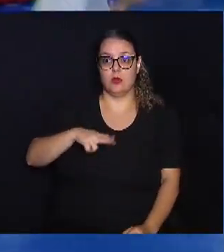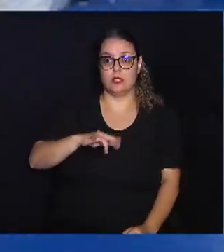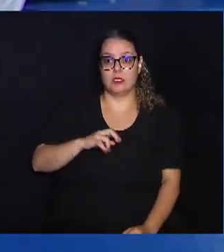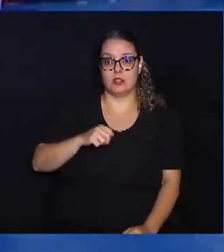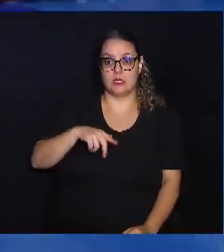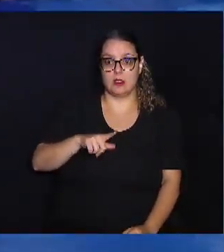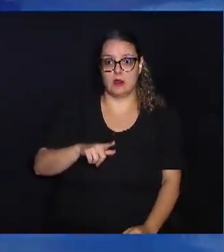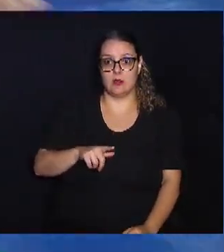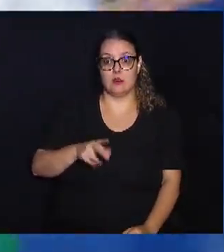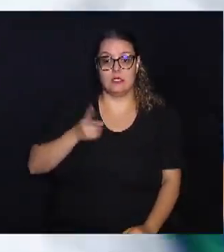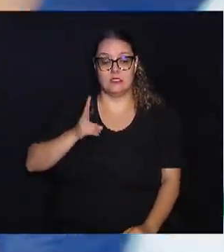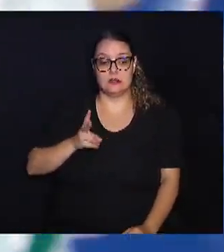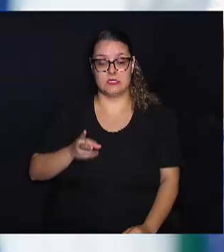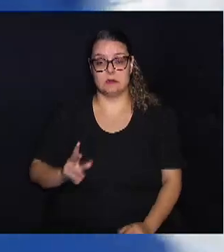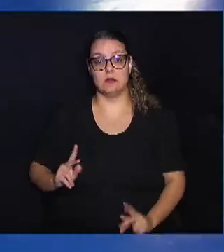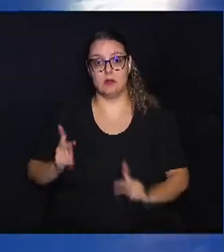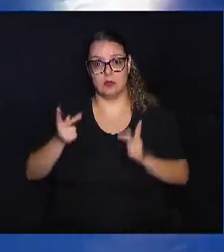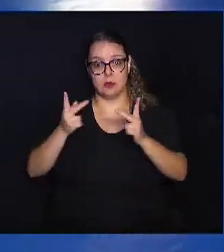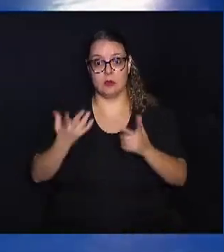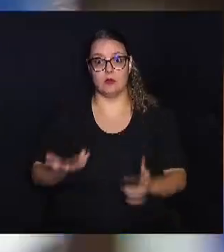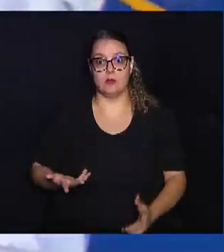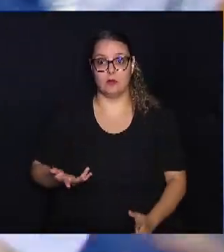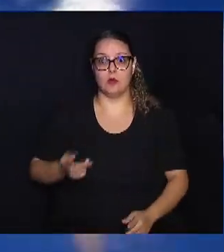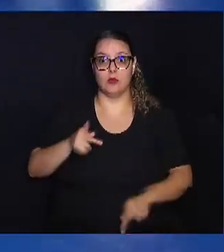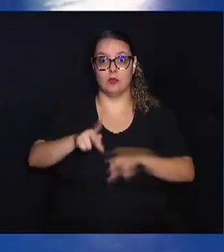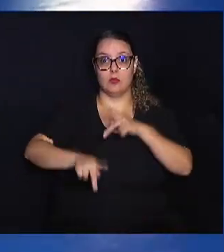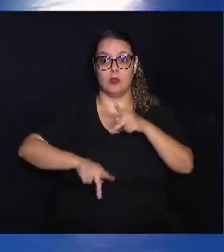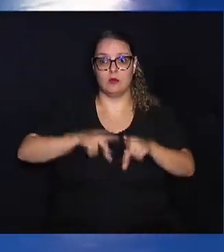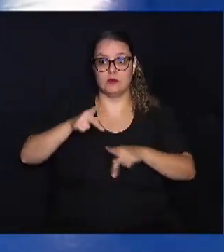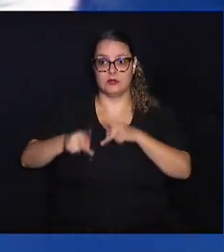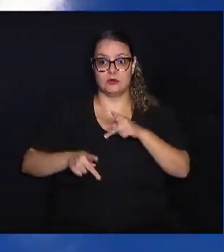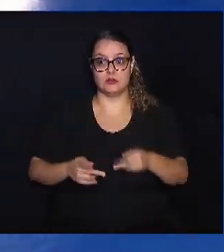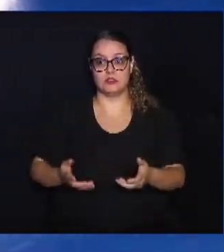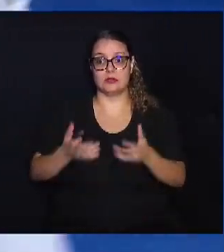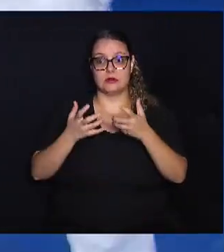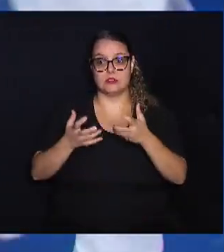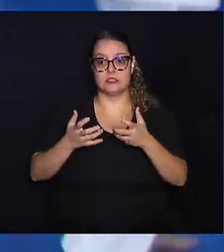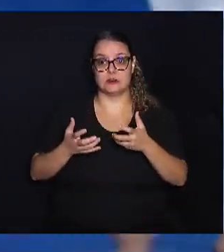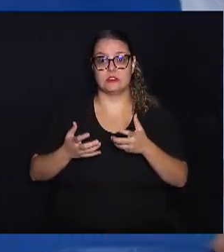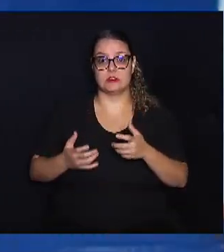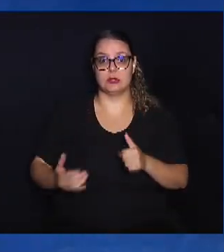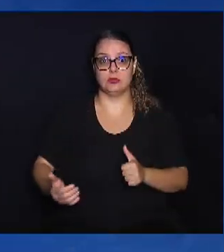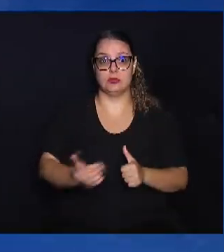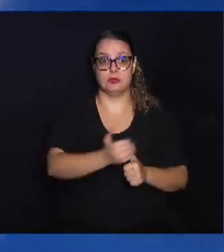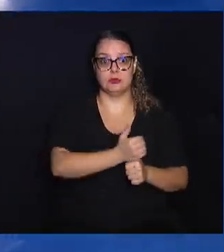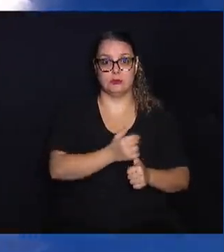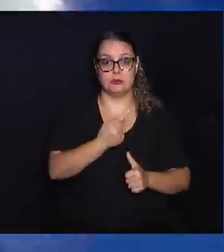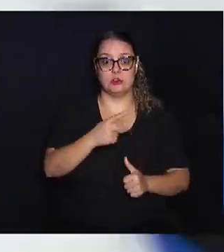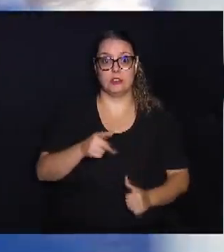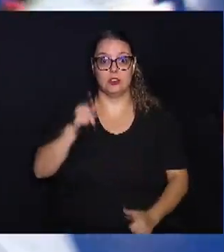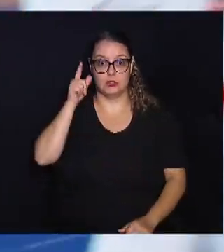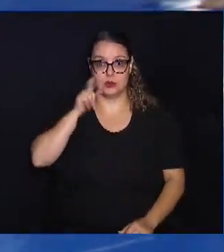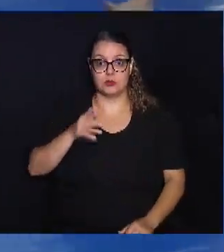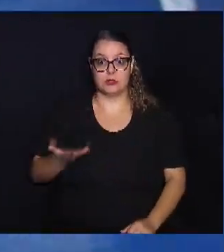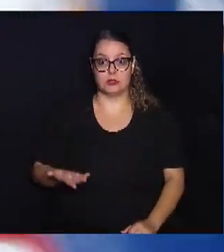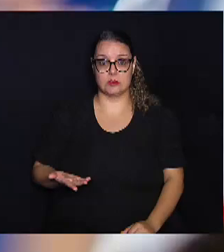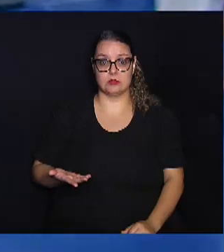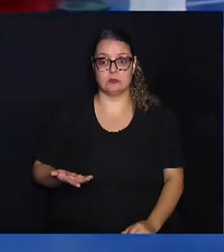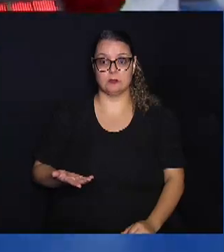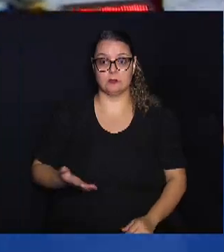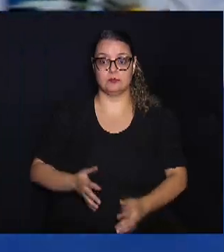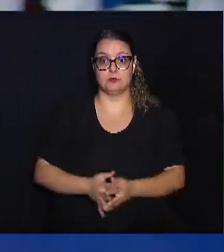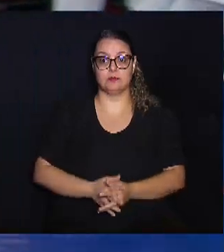vezes conquistada por povos que queriam o domínio dela e conseguiam.